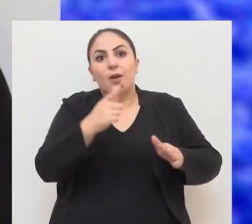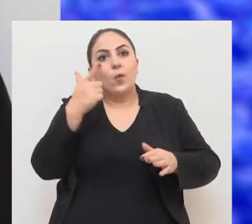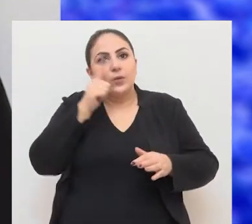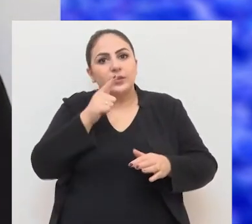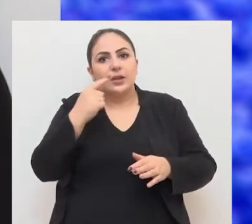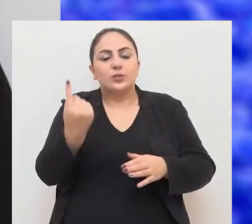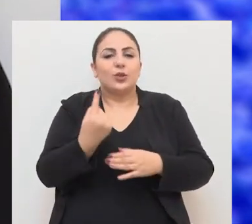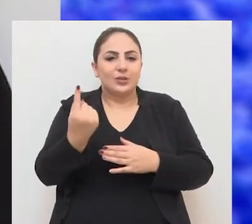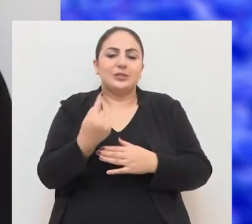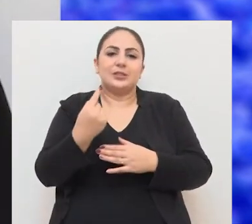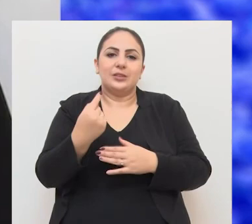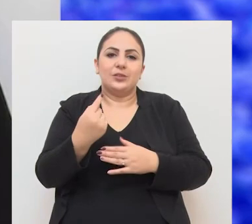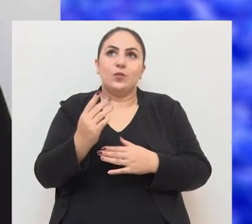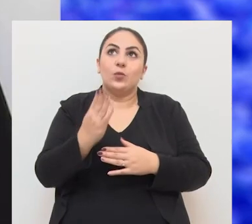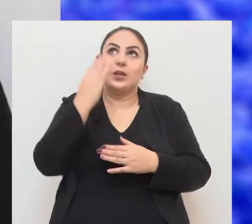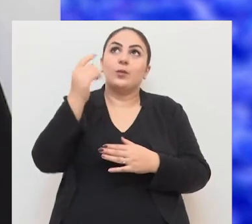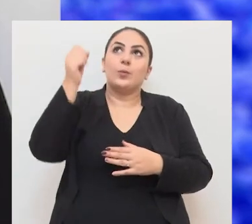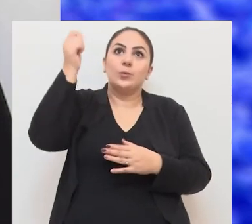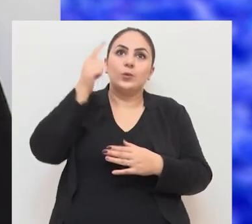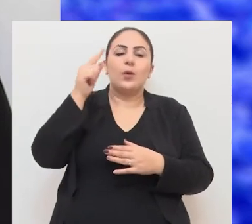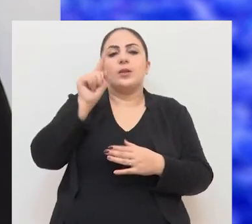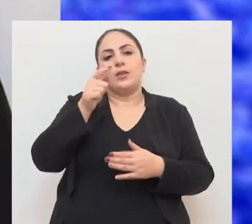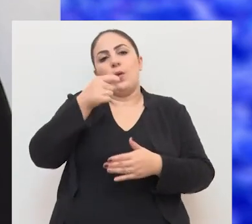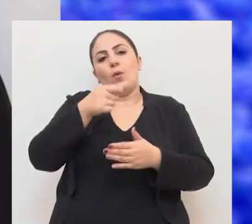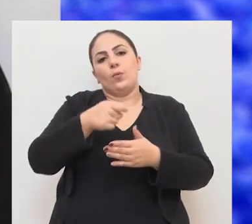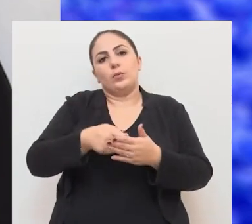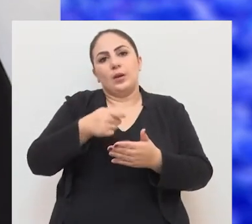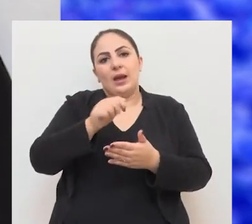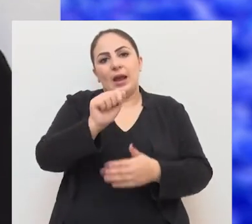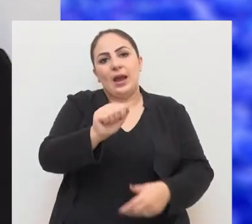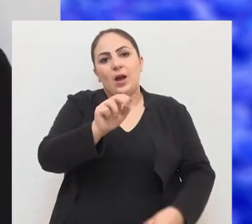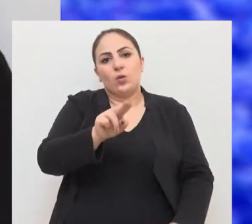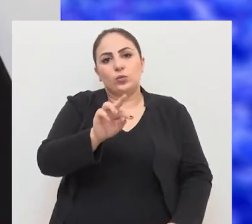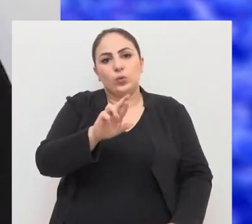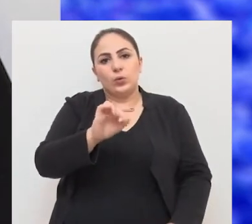raízes fixadas e voltado para o sol. Isso é autoridade,